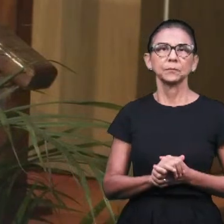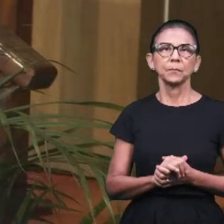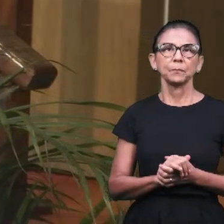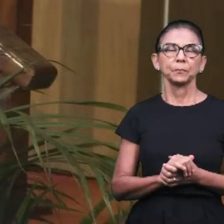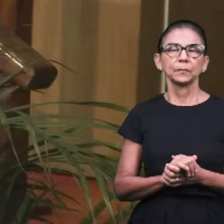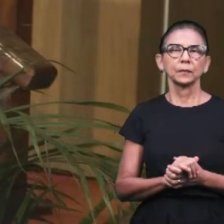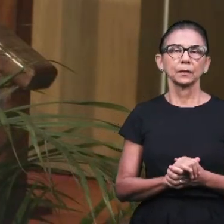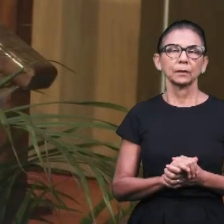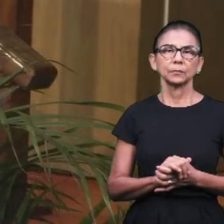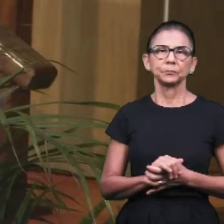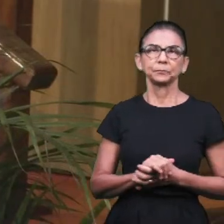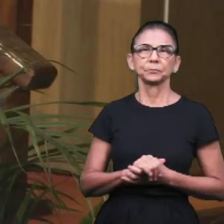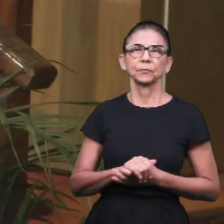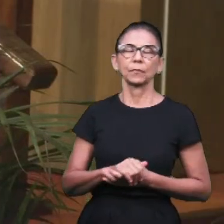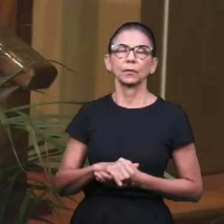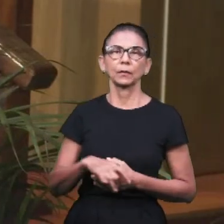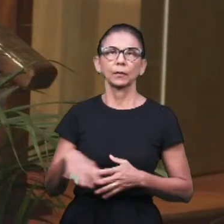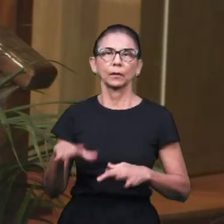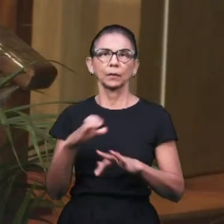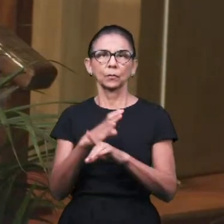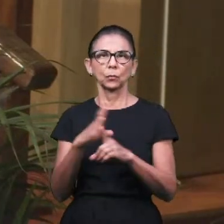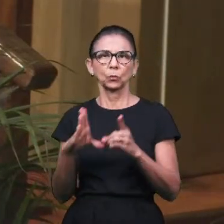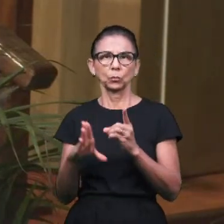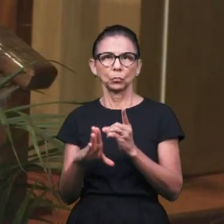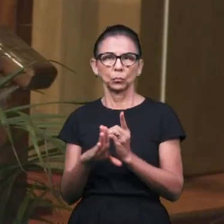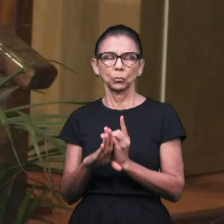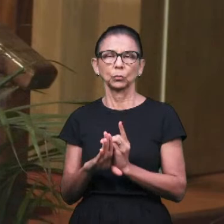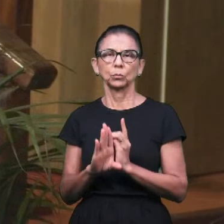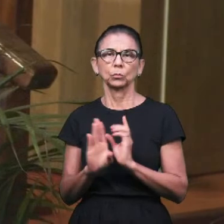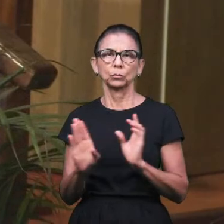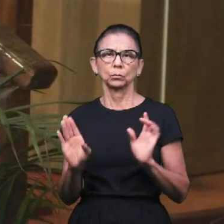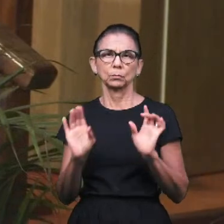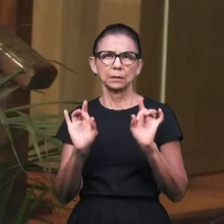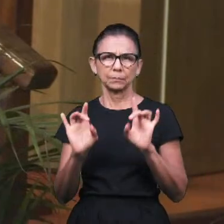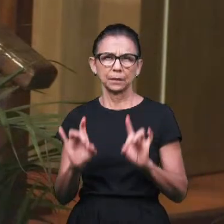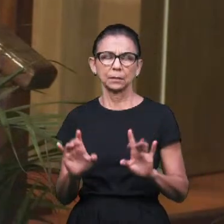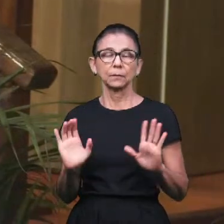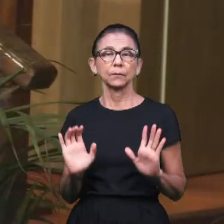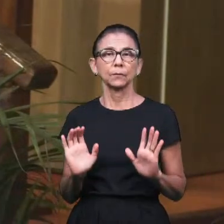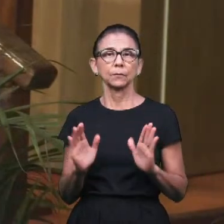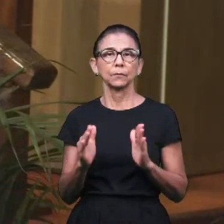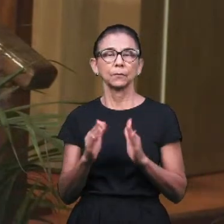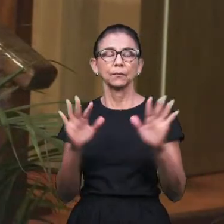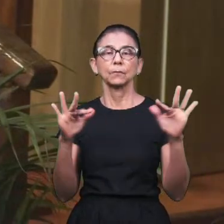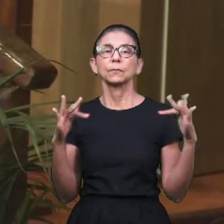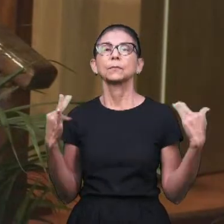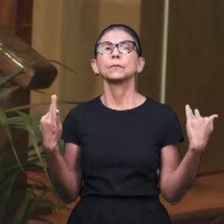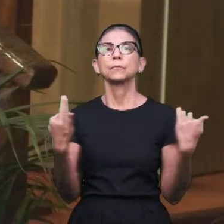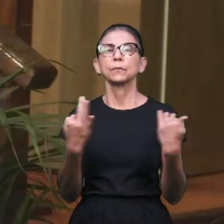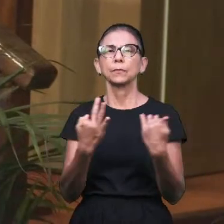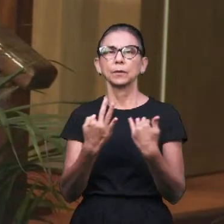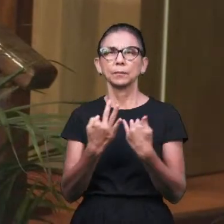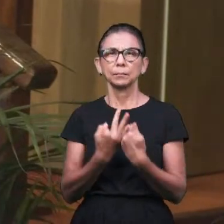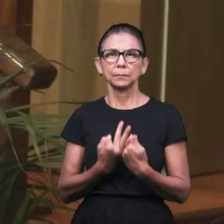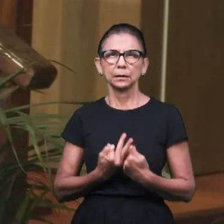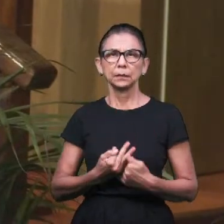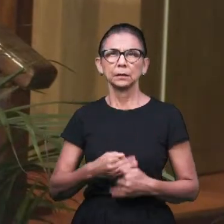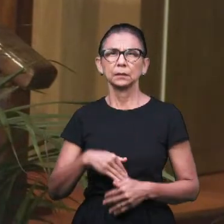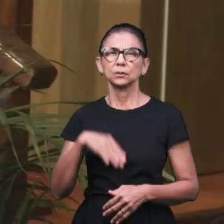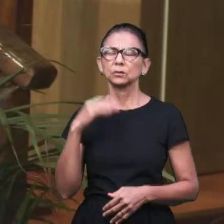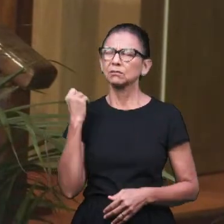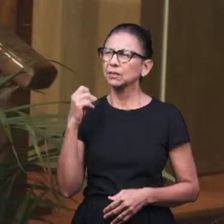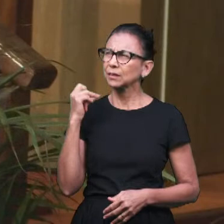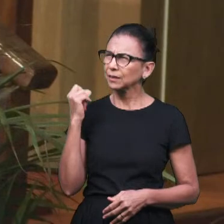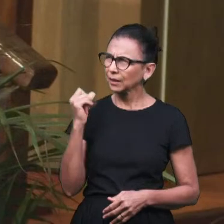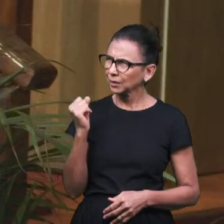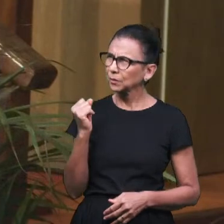culto da família. Pastor Luiz Eugênio, esse culto da família já é um culto já há um bom tempo realizado e tem